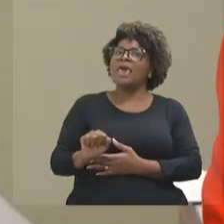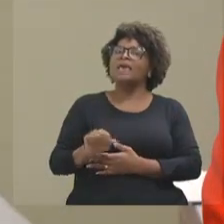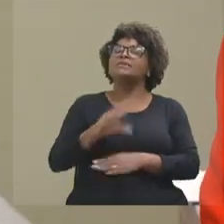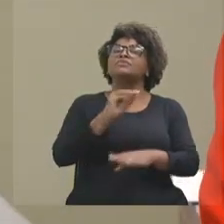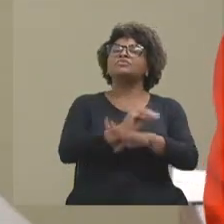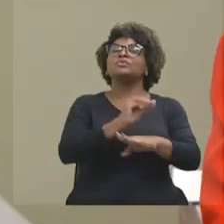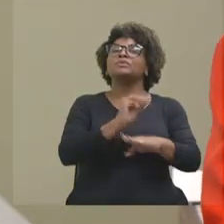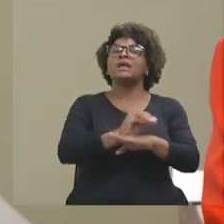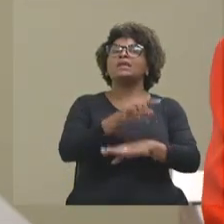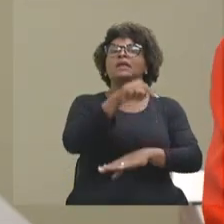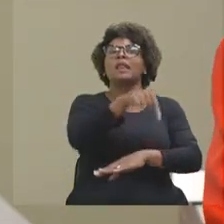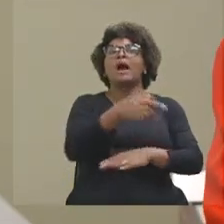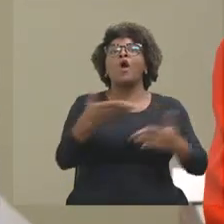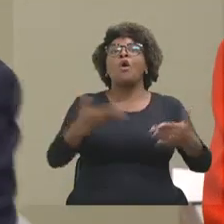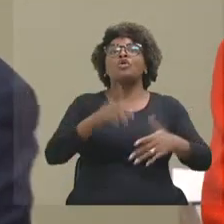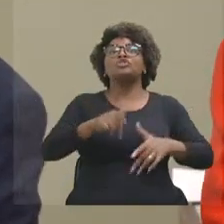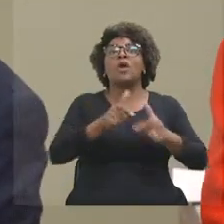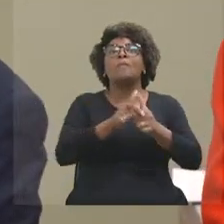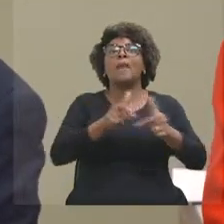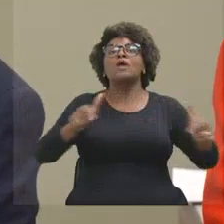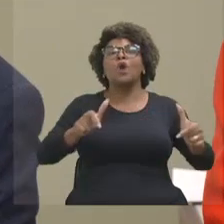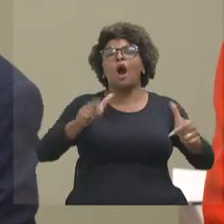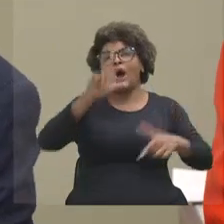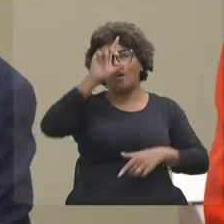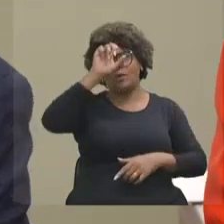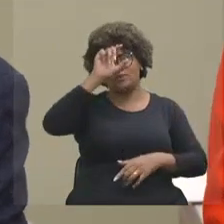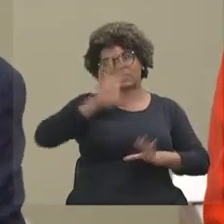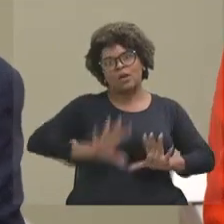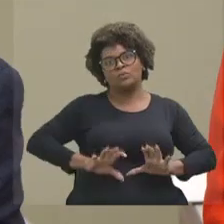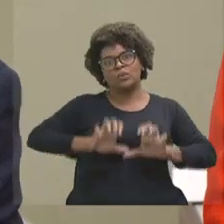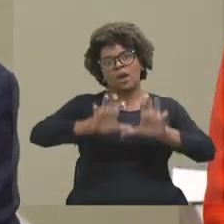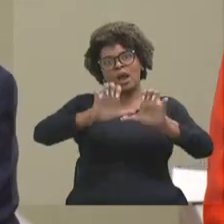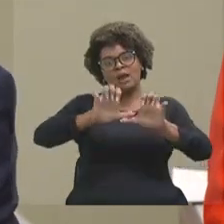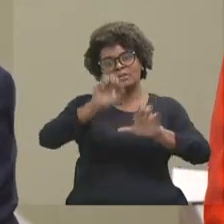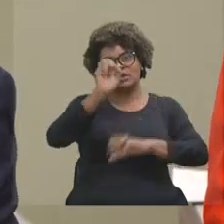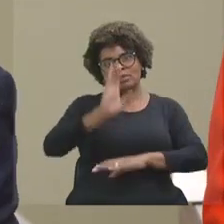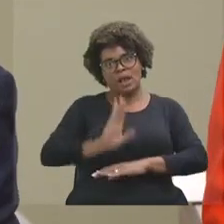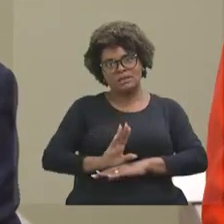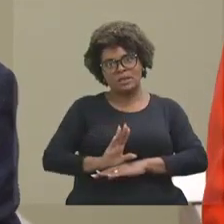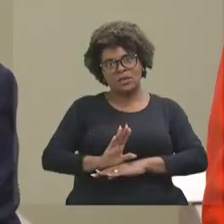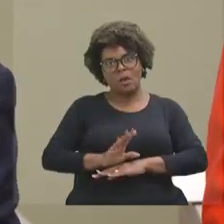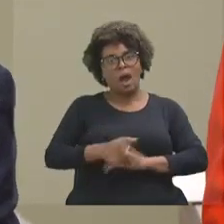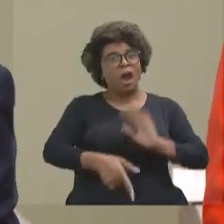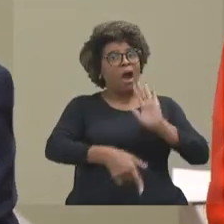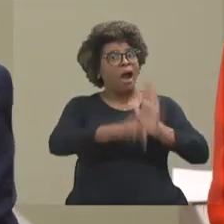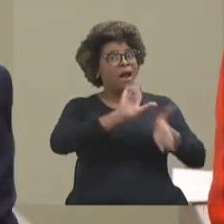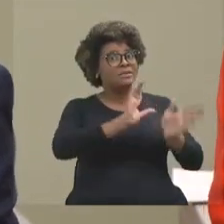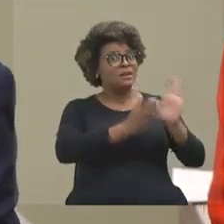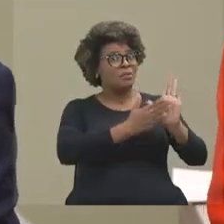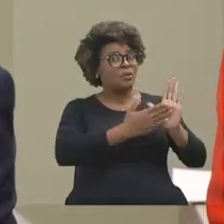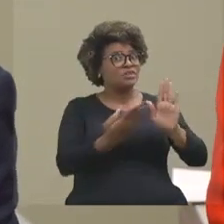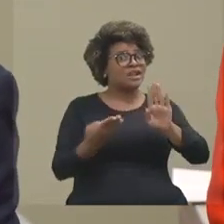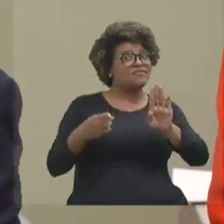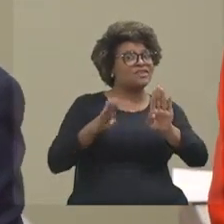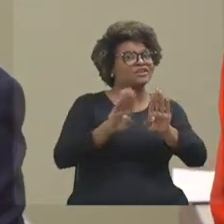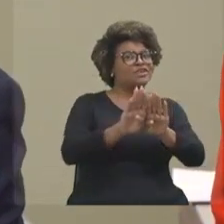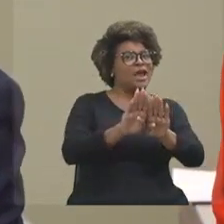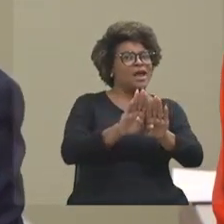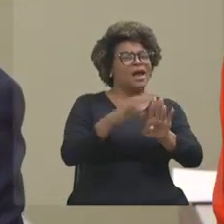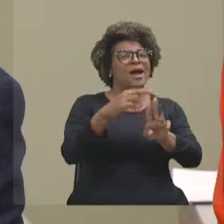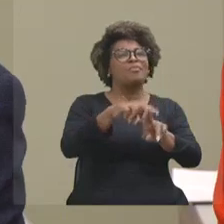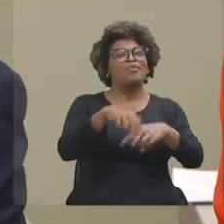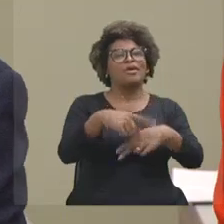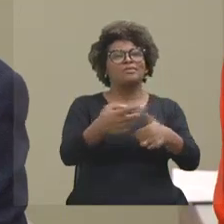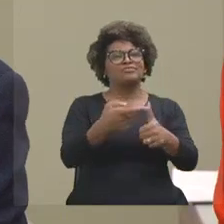do Câncer do Brasil quando a pretensão era de imediato fechar o hospital por questões de dívida então quando existe